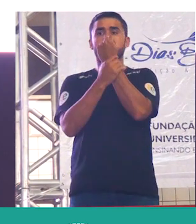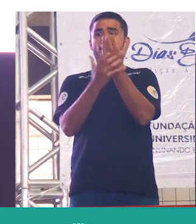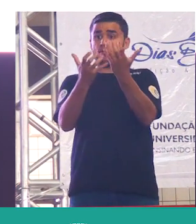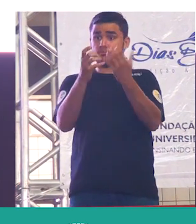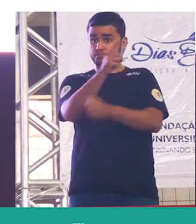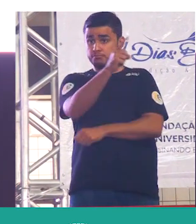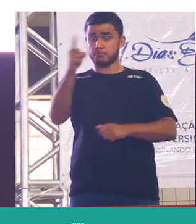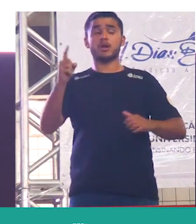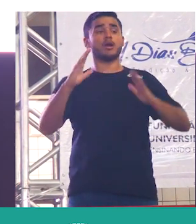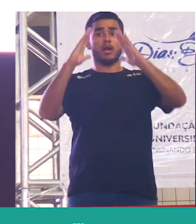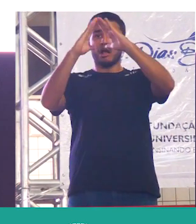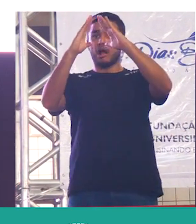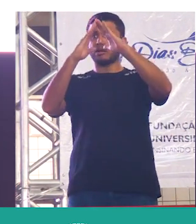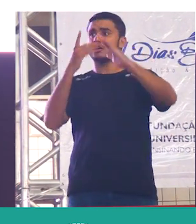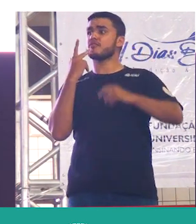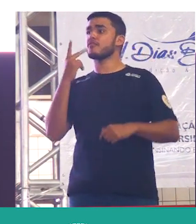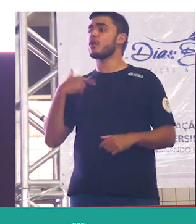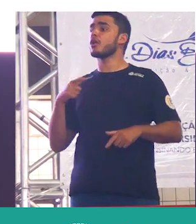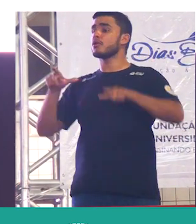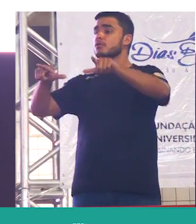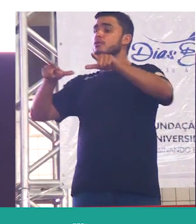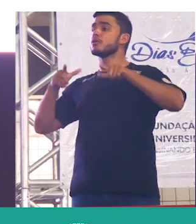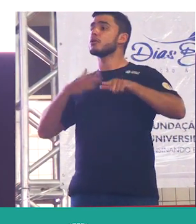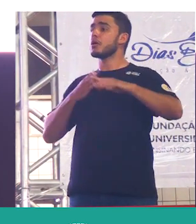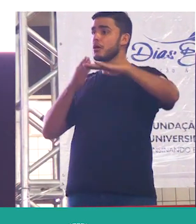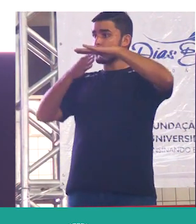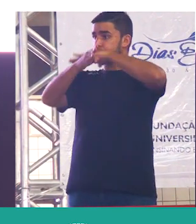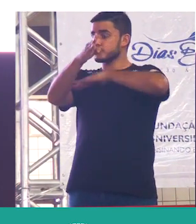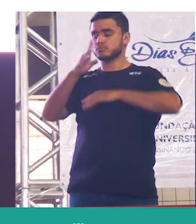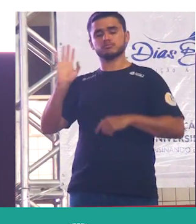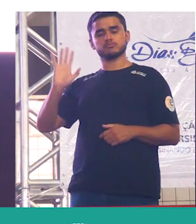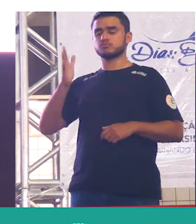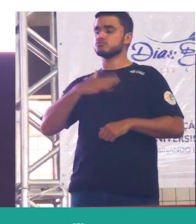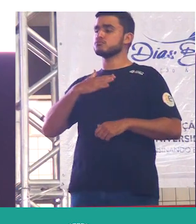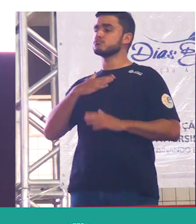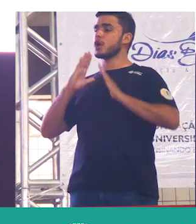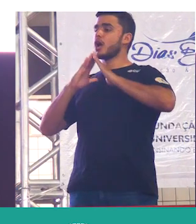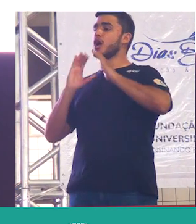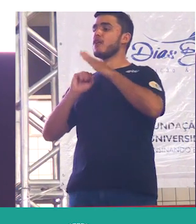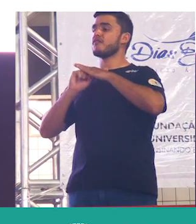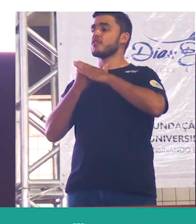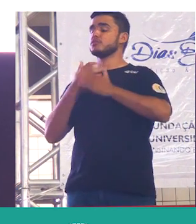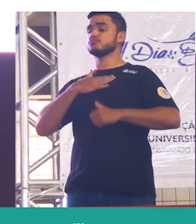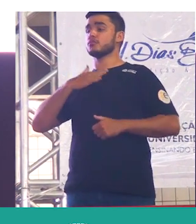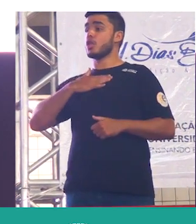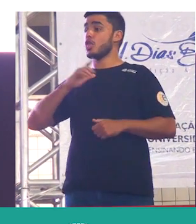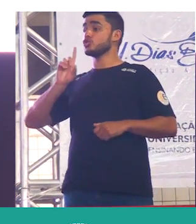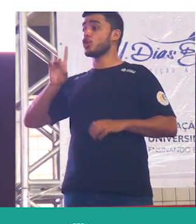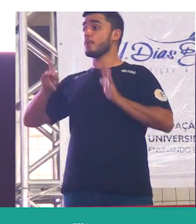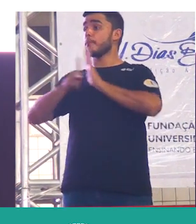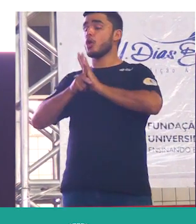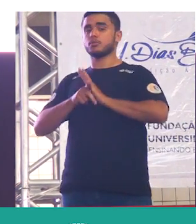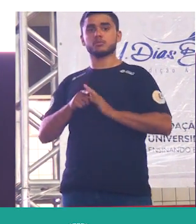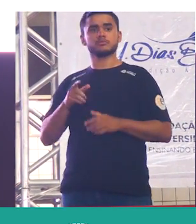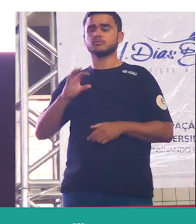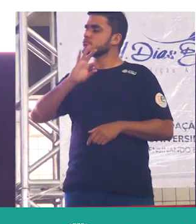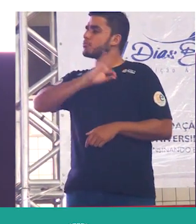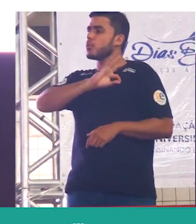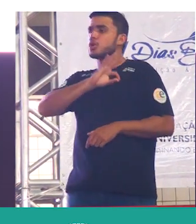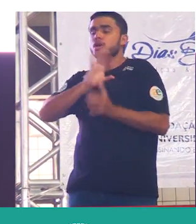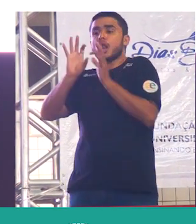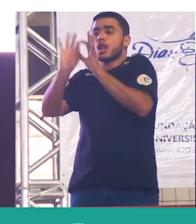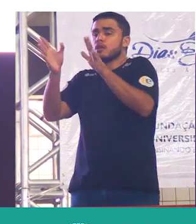casa poderia, por exemplo, ser invadida por policiais em busca de